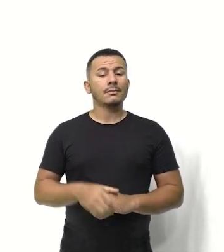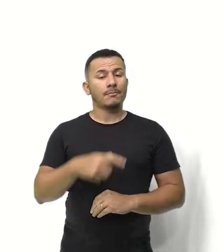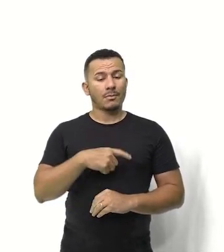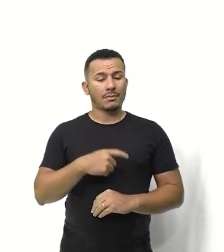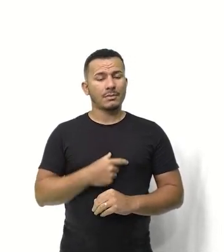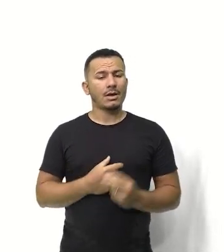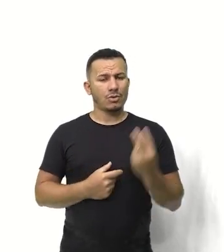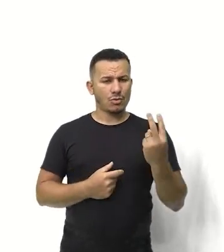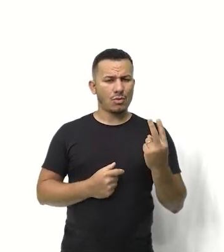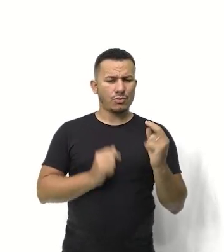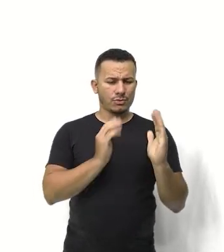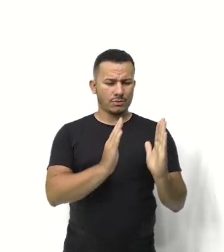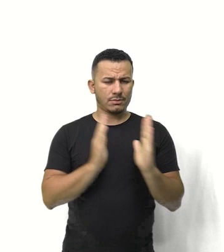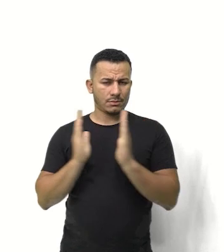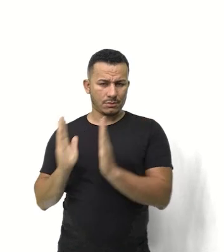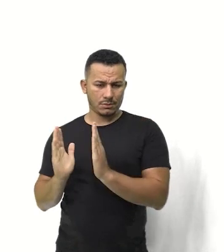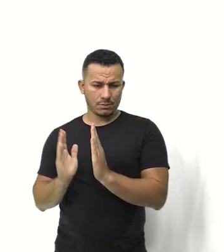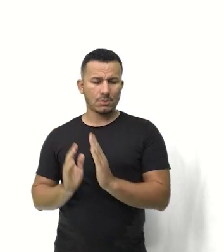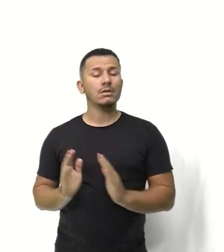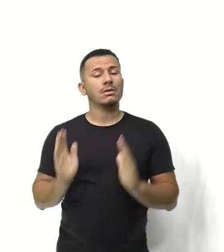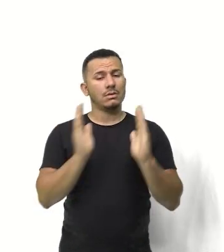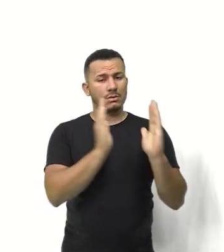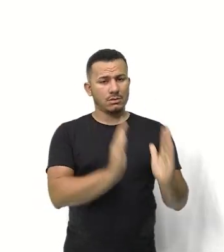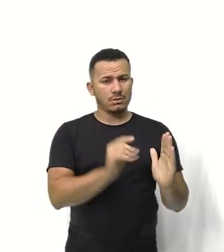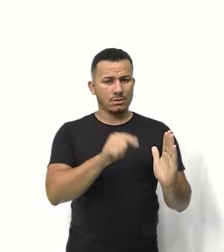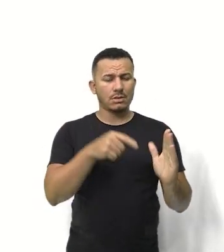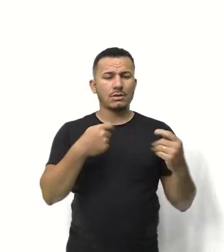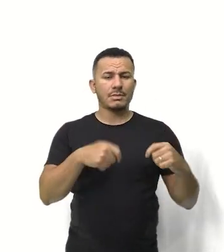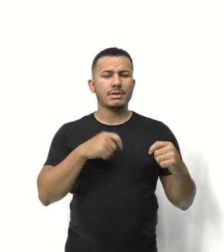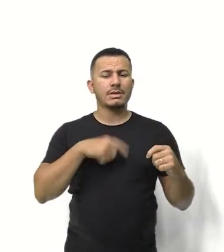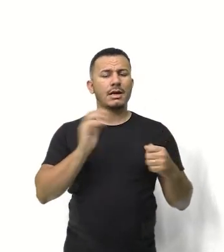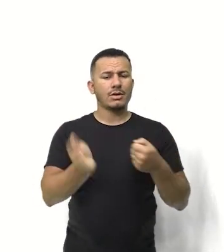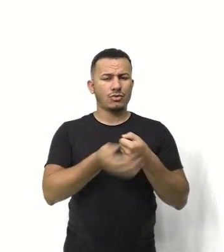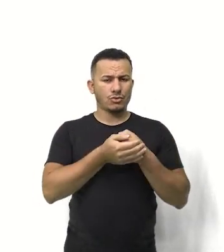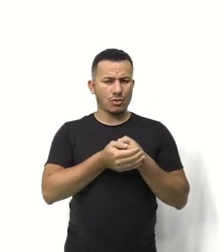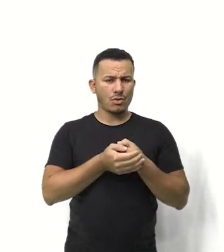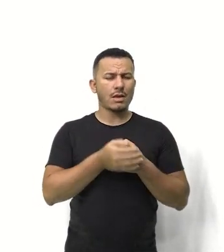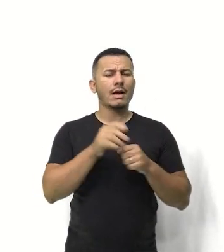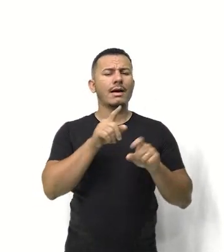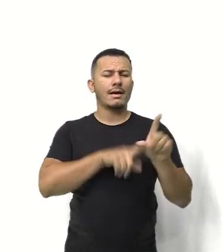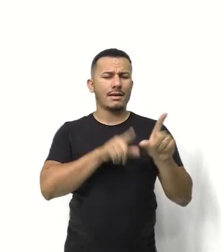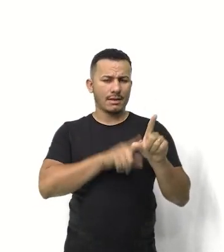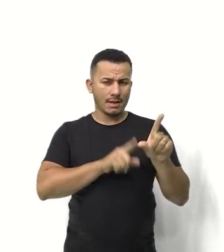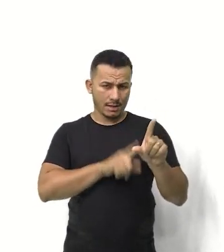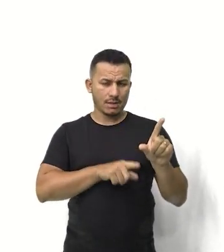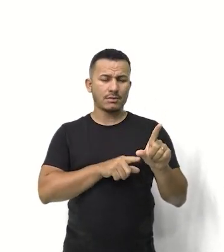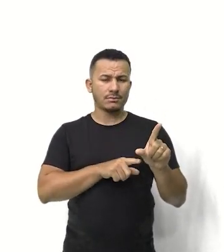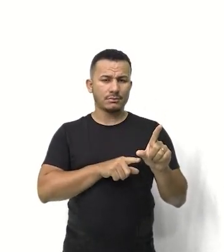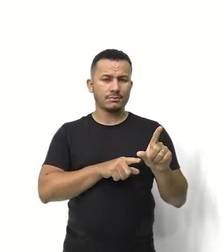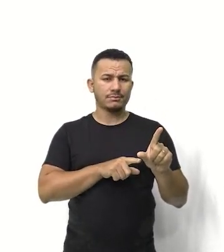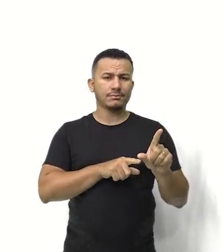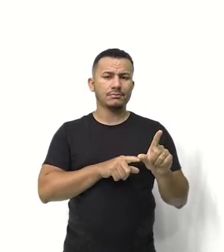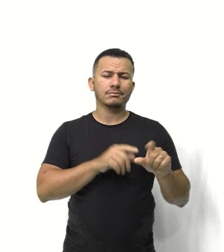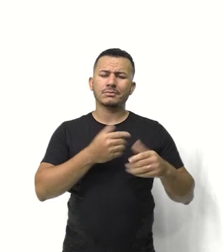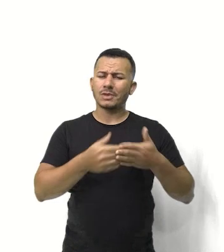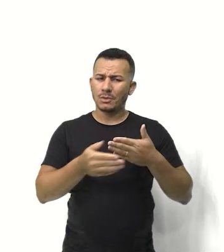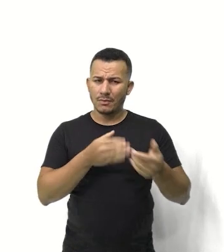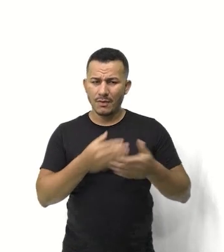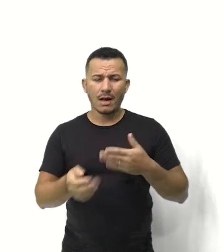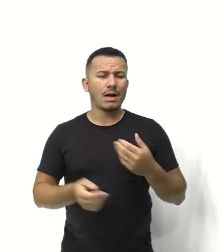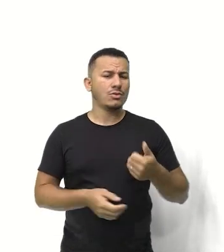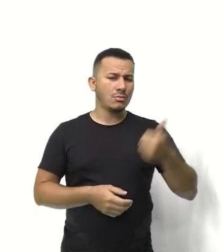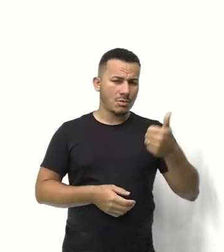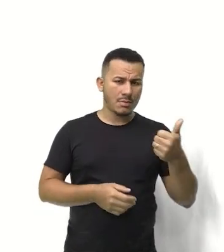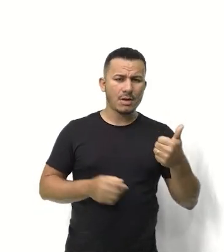temos dois membros, certo? Se nós temos dois membros, eu tenho que isolar a variável em um dos membros,